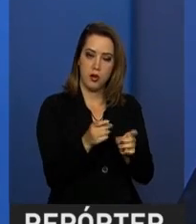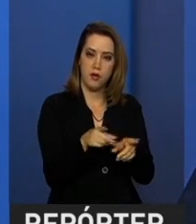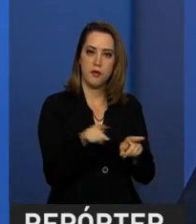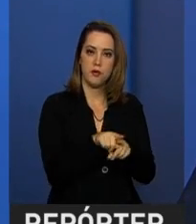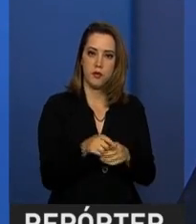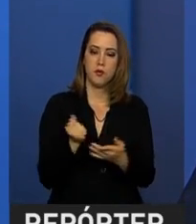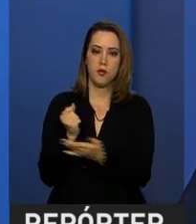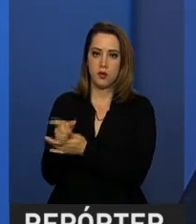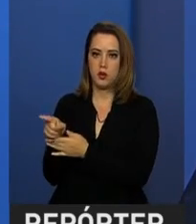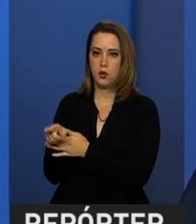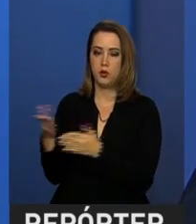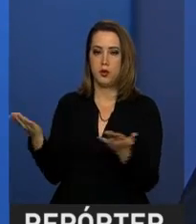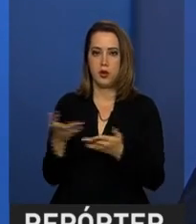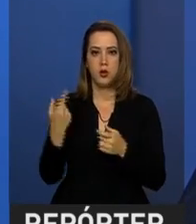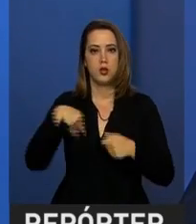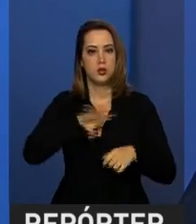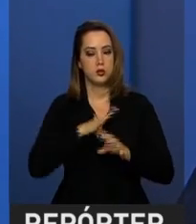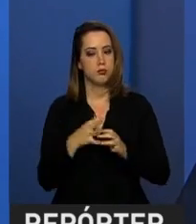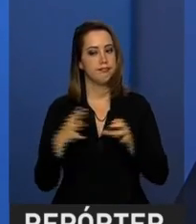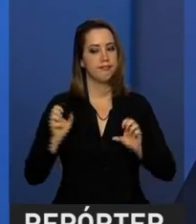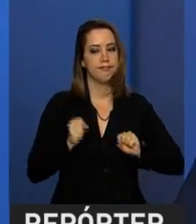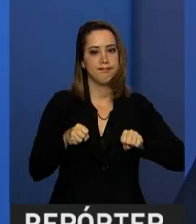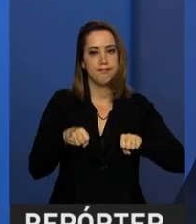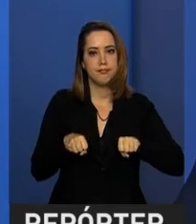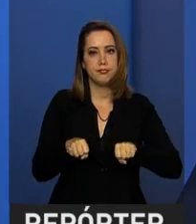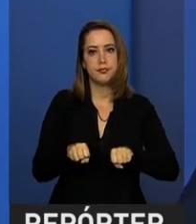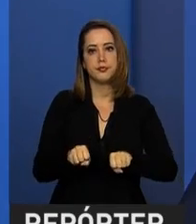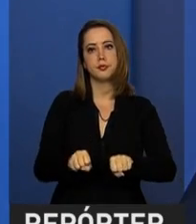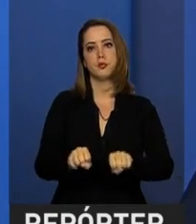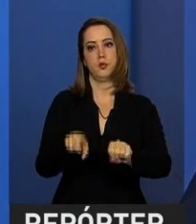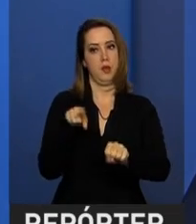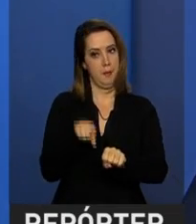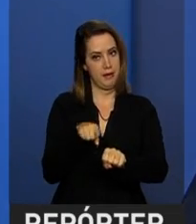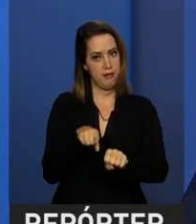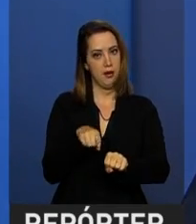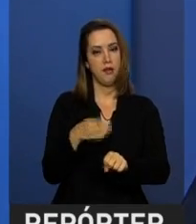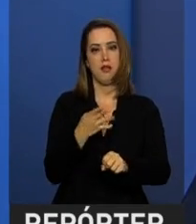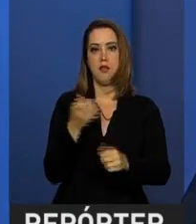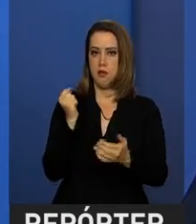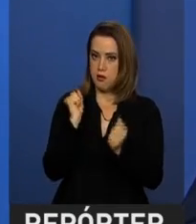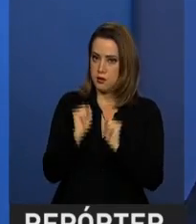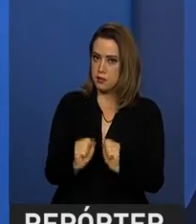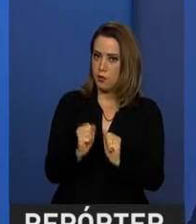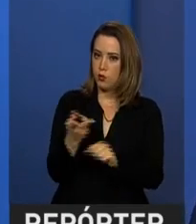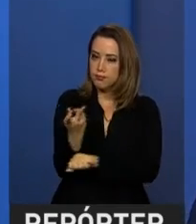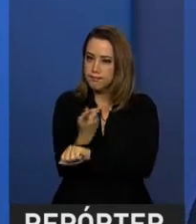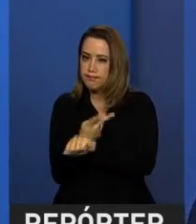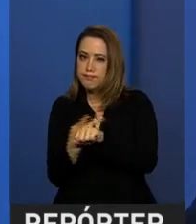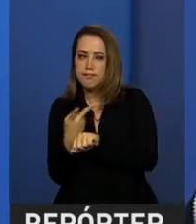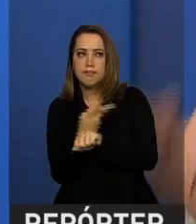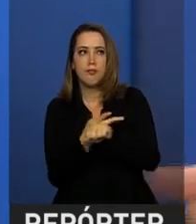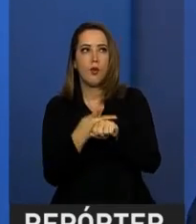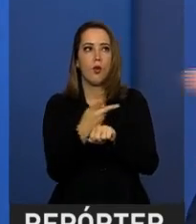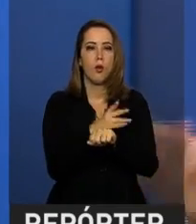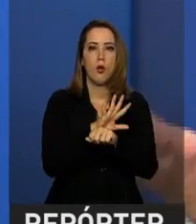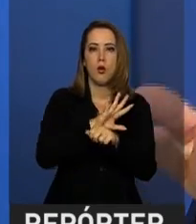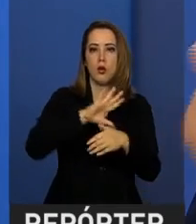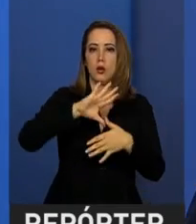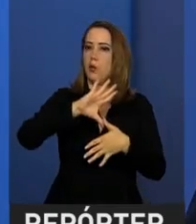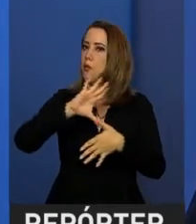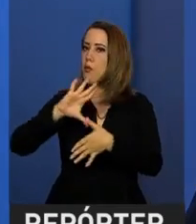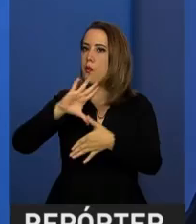redes de supermercados e também atacadistas, para que eles possam buscar na